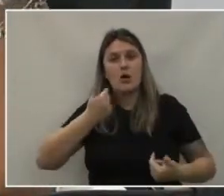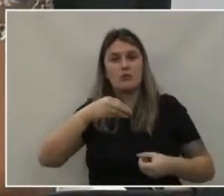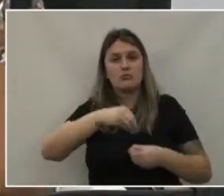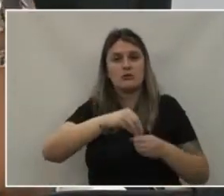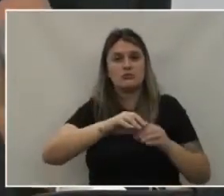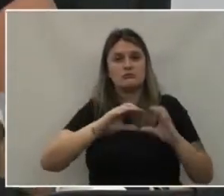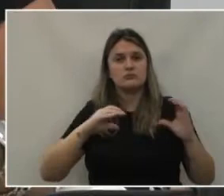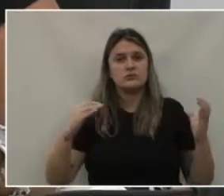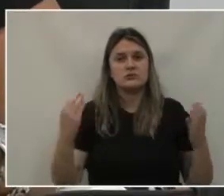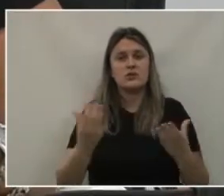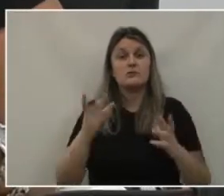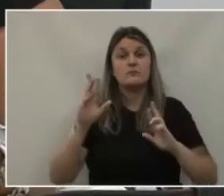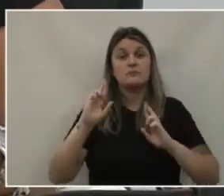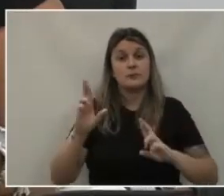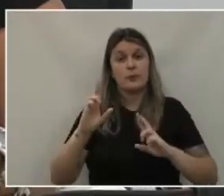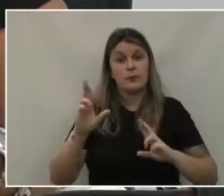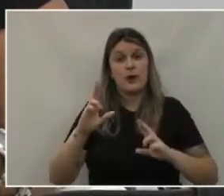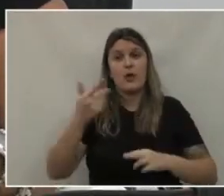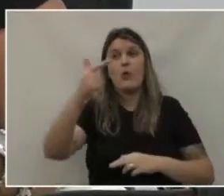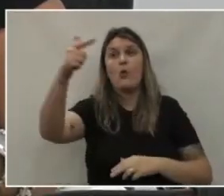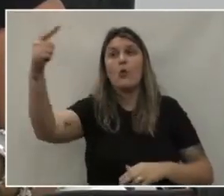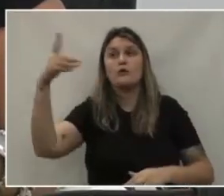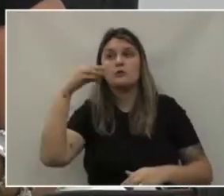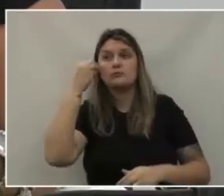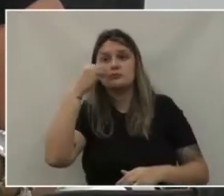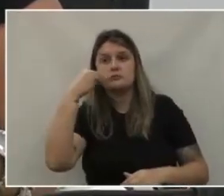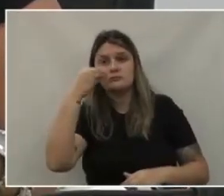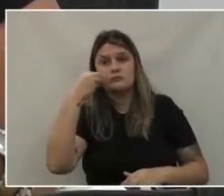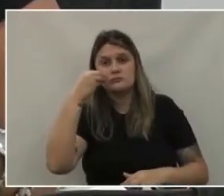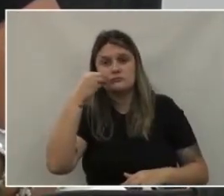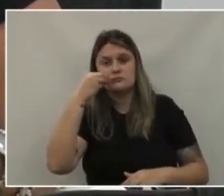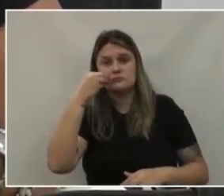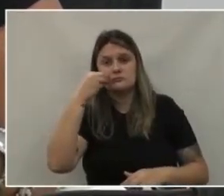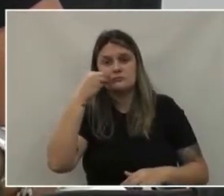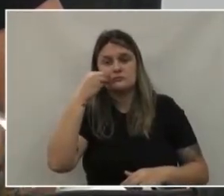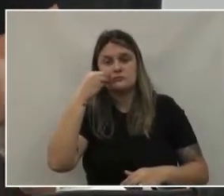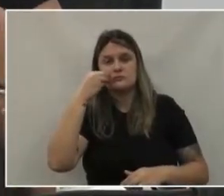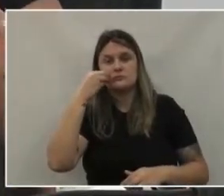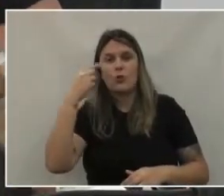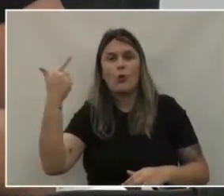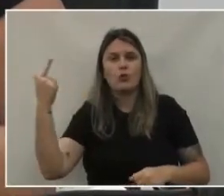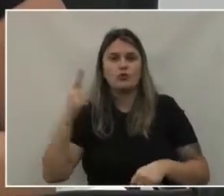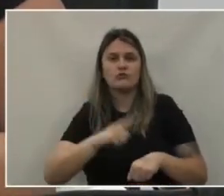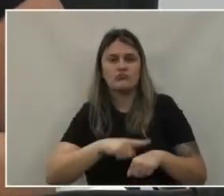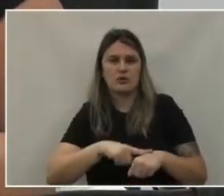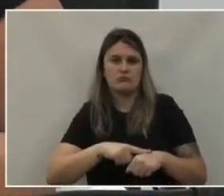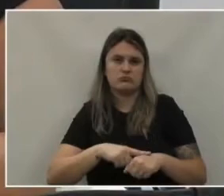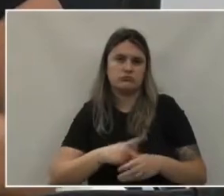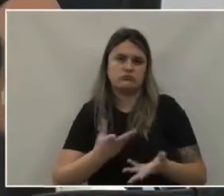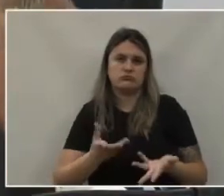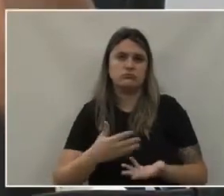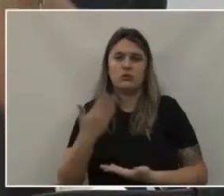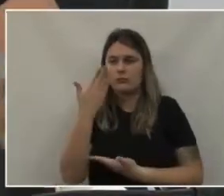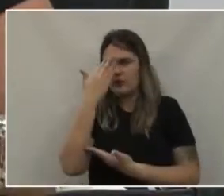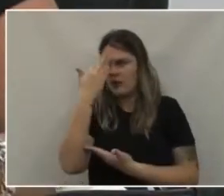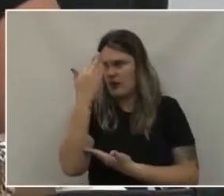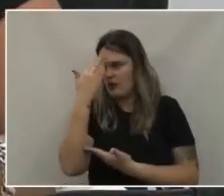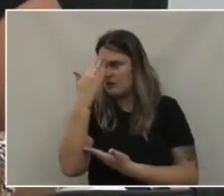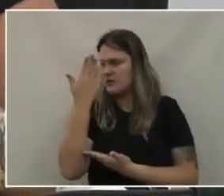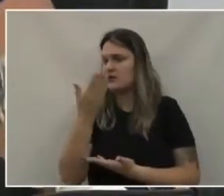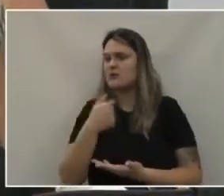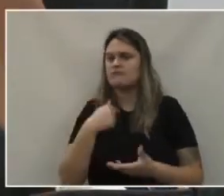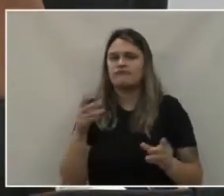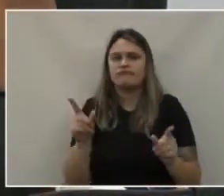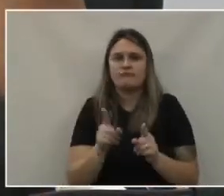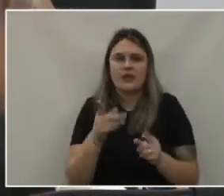comunidades e espero muitas outras ações em outras mais localidades. É isso que eu tinha para falar.